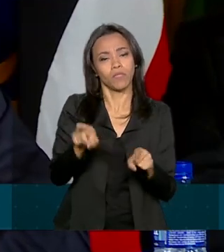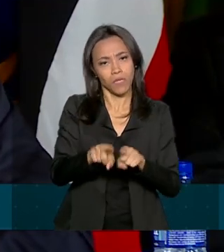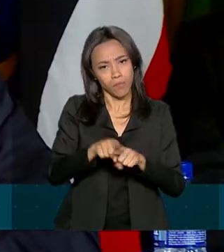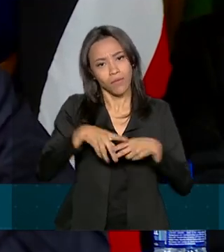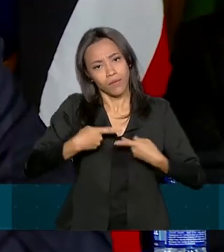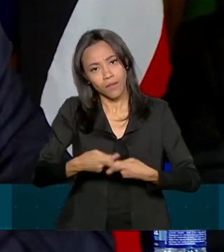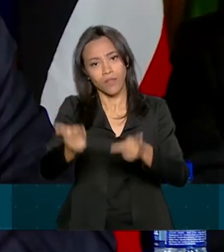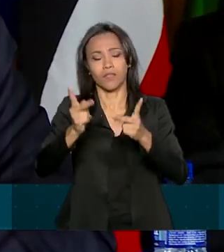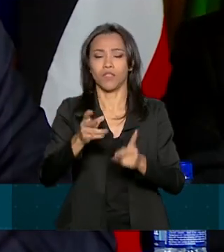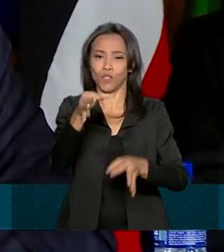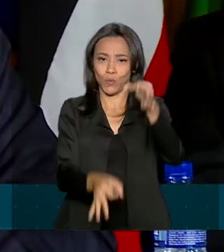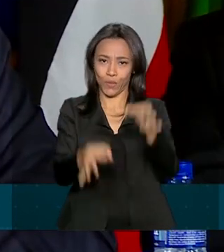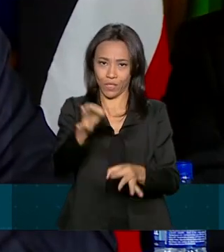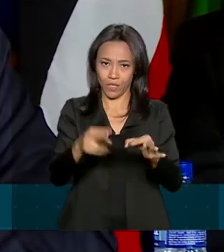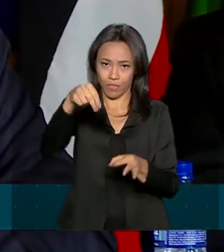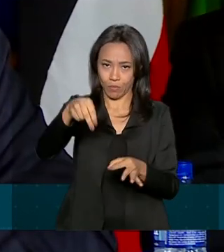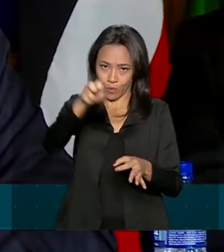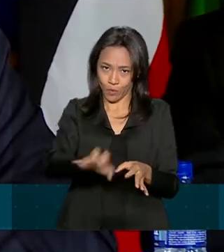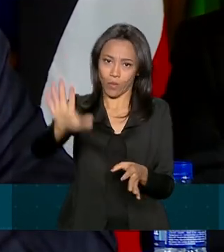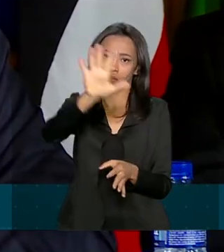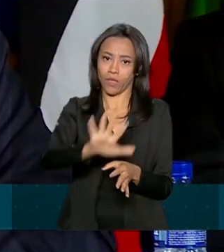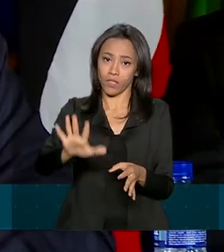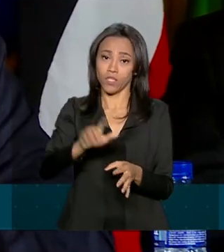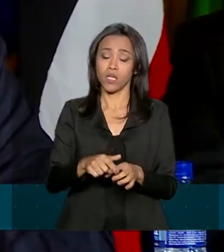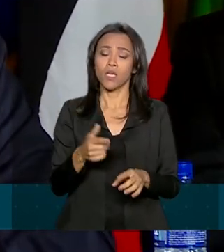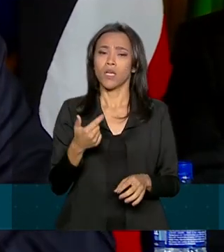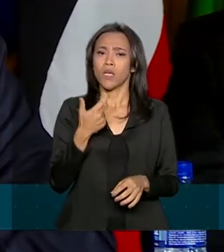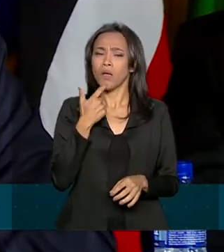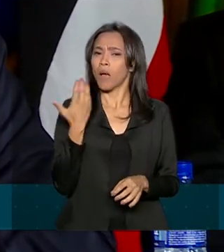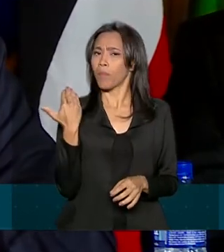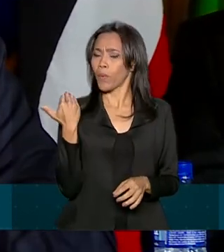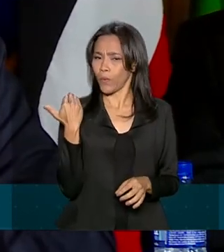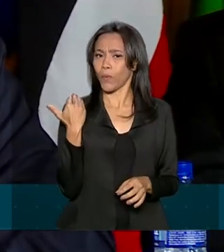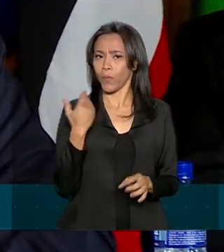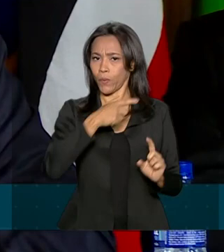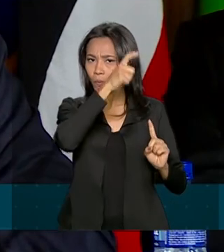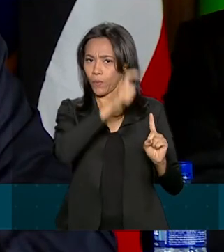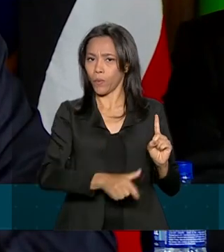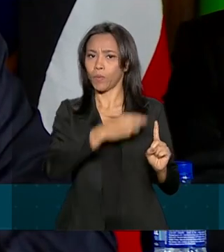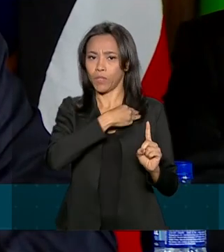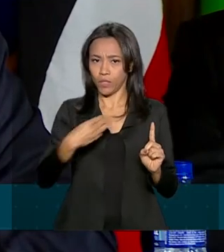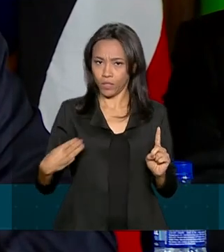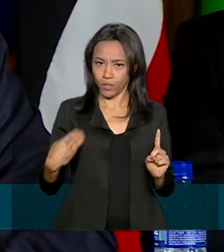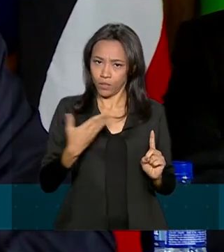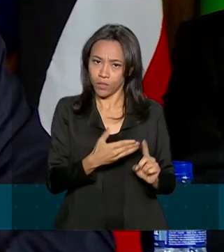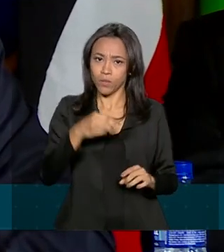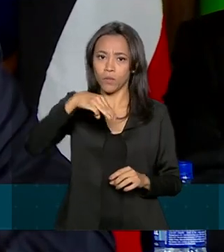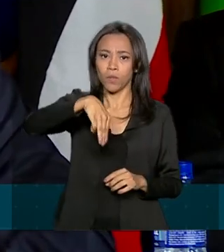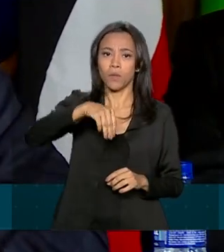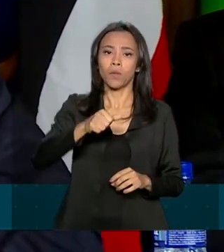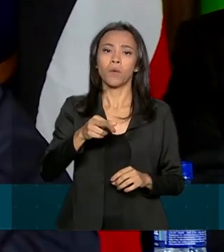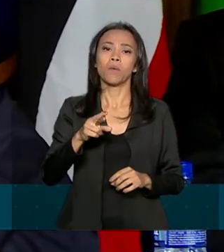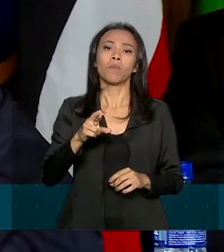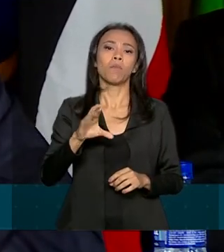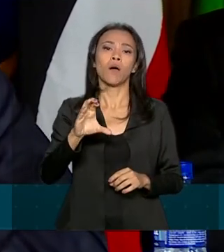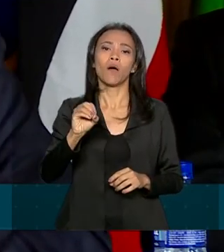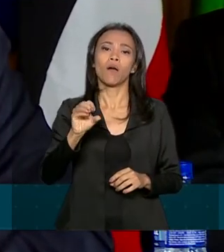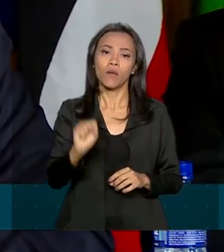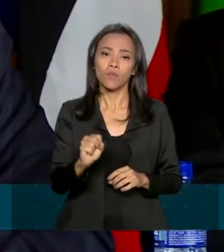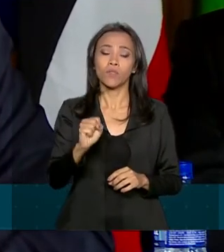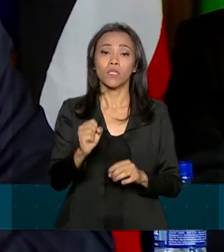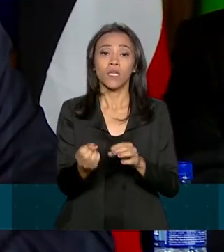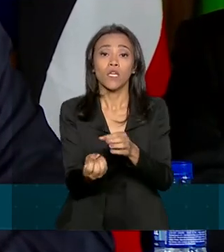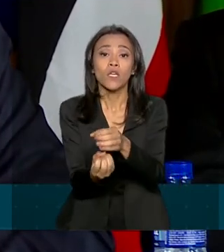também citar que o Marcos Pontes inaugurou há pouco um polo de